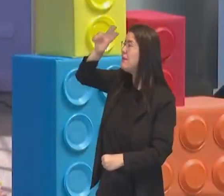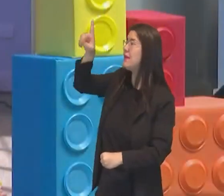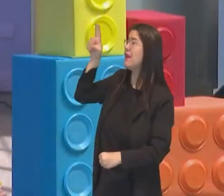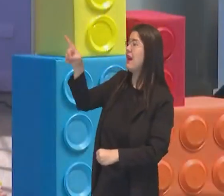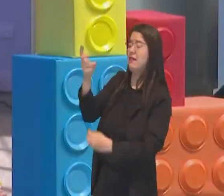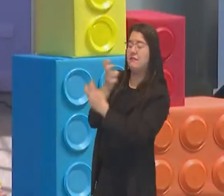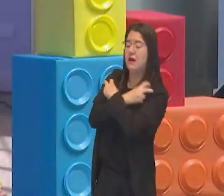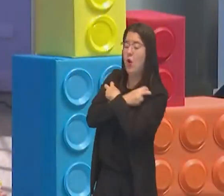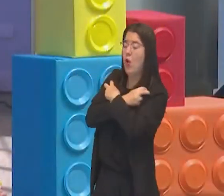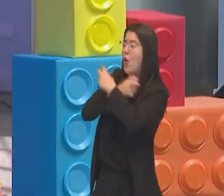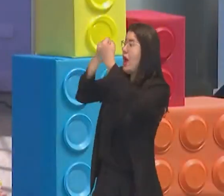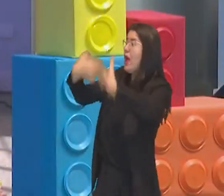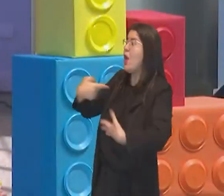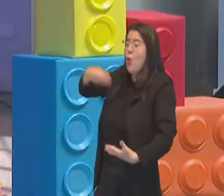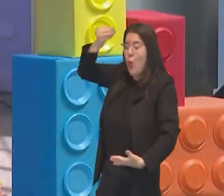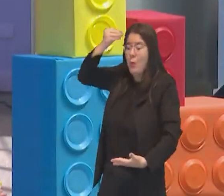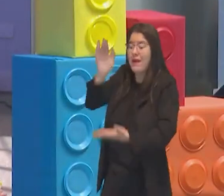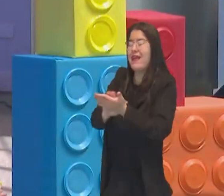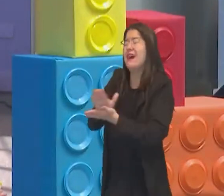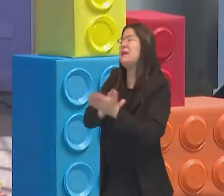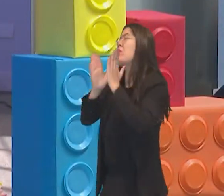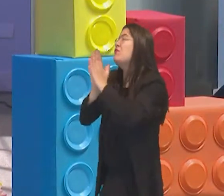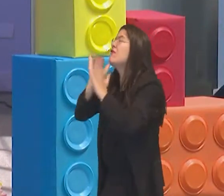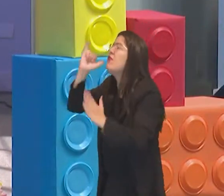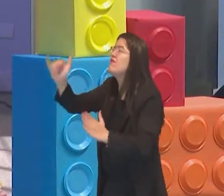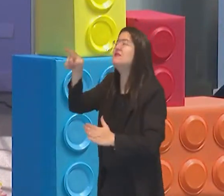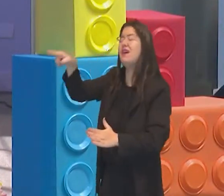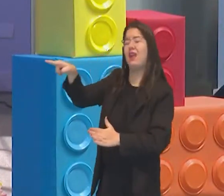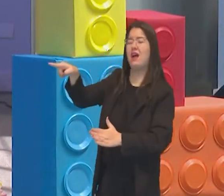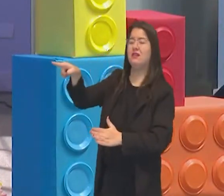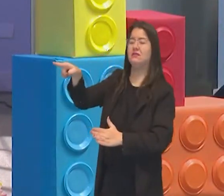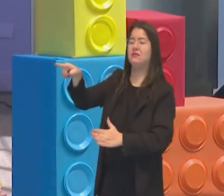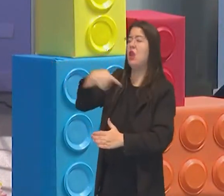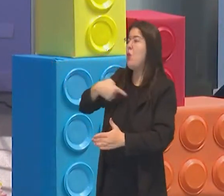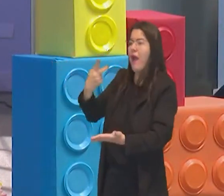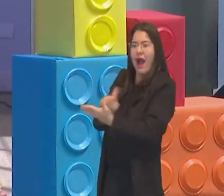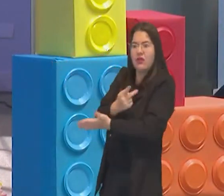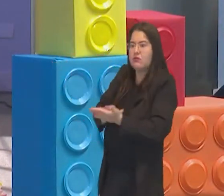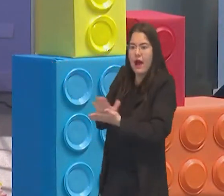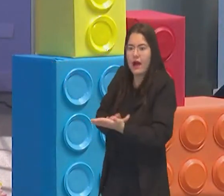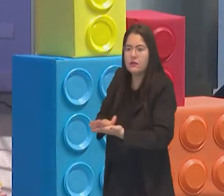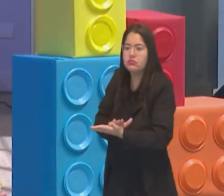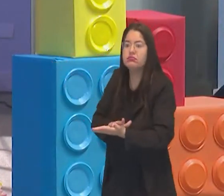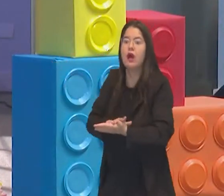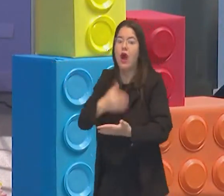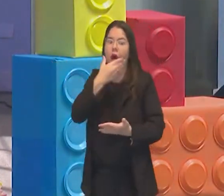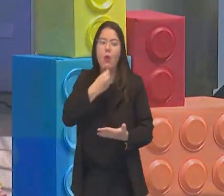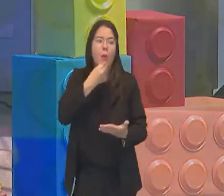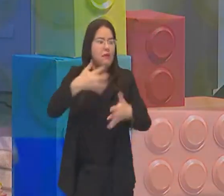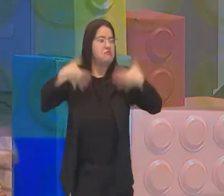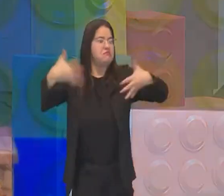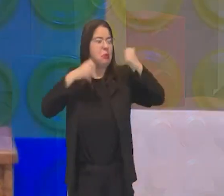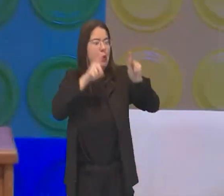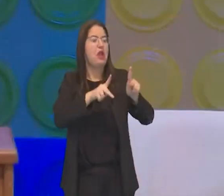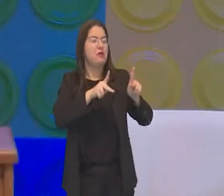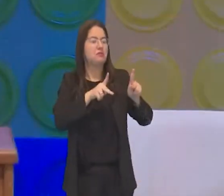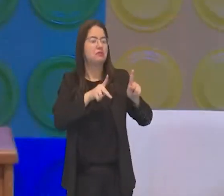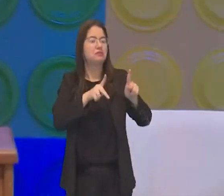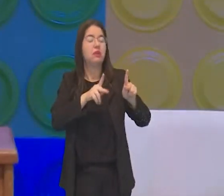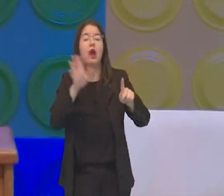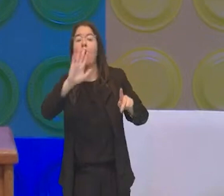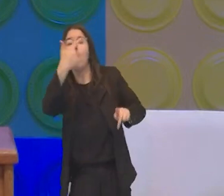culpa de estar aqui. Eu não fiz nada de errado. Beleza. O padeiro se animou, foi lá, opa, e o